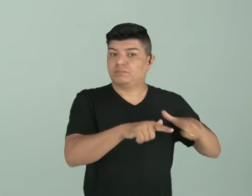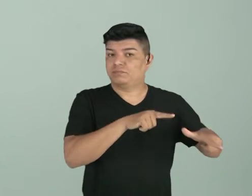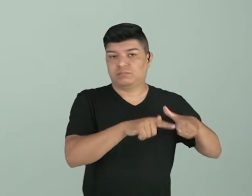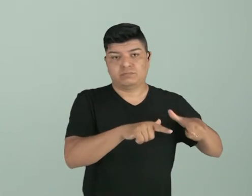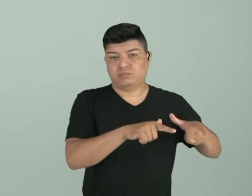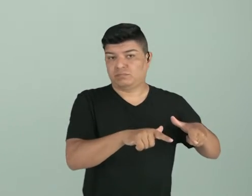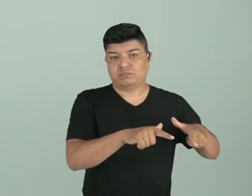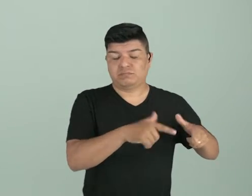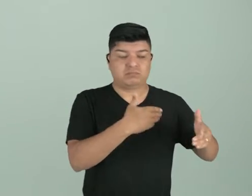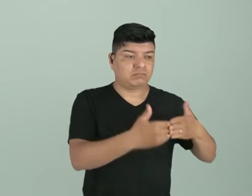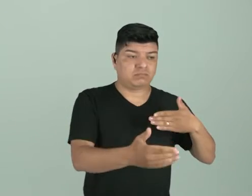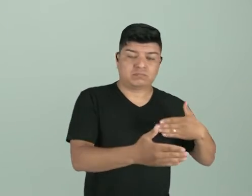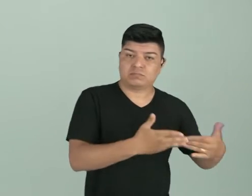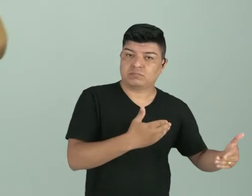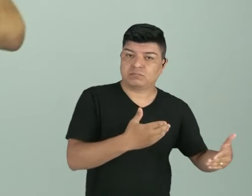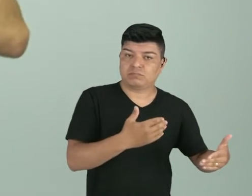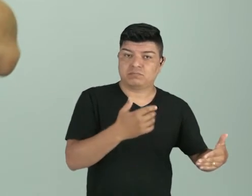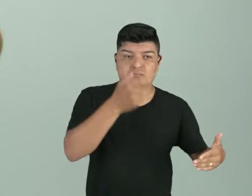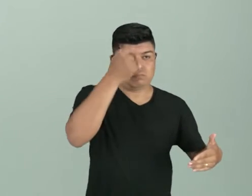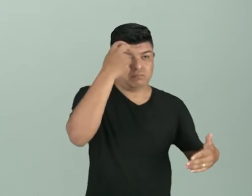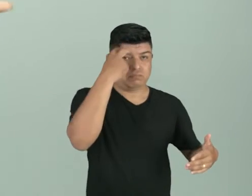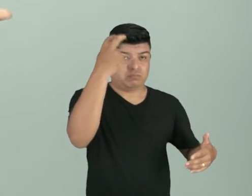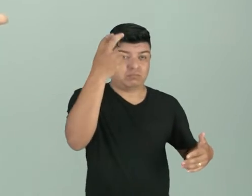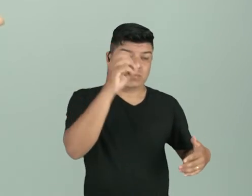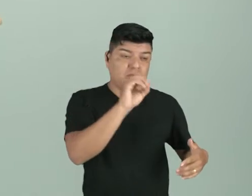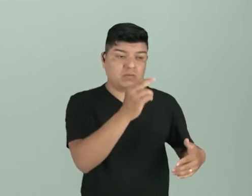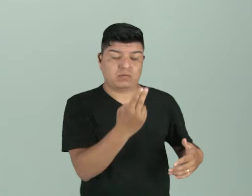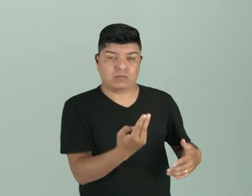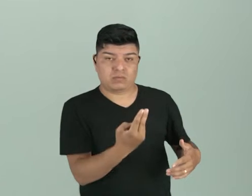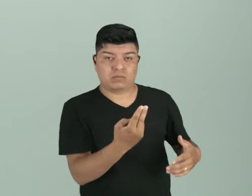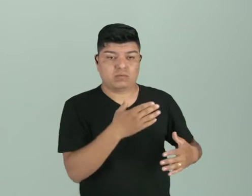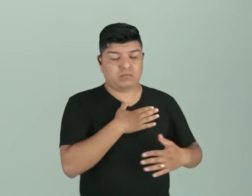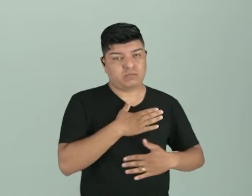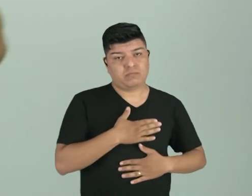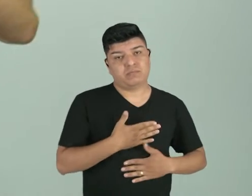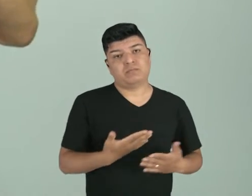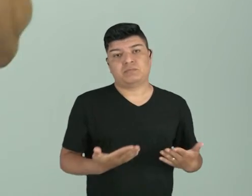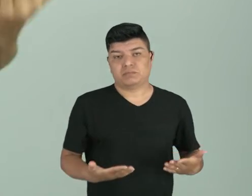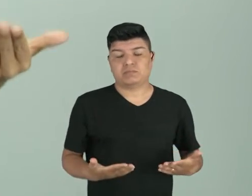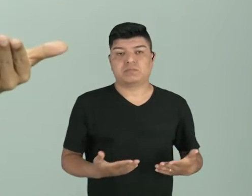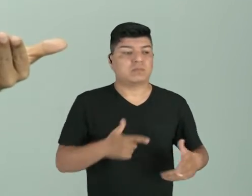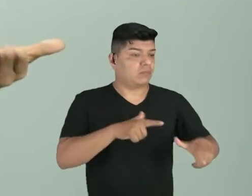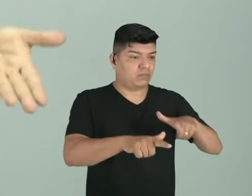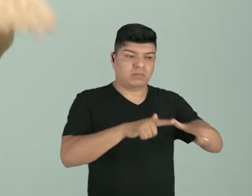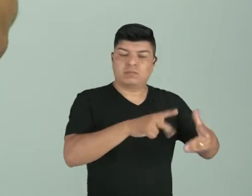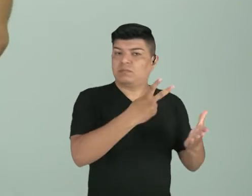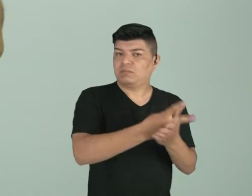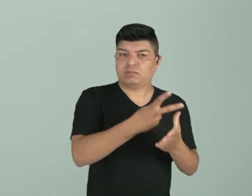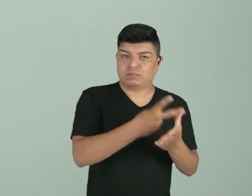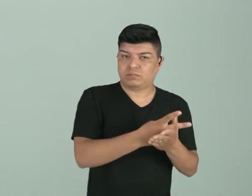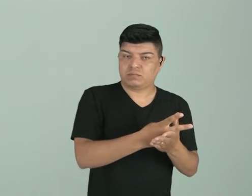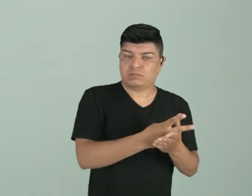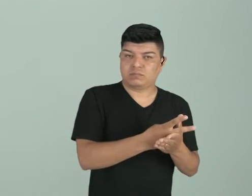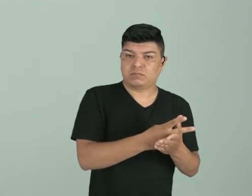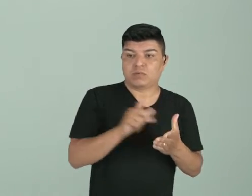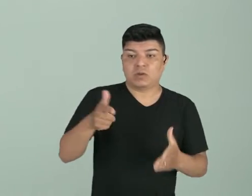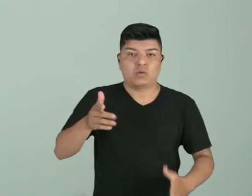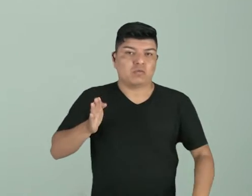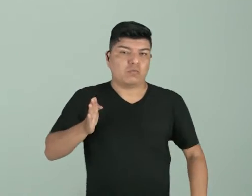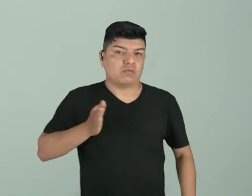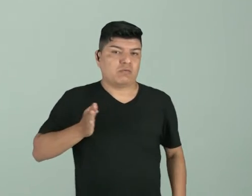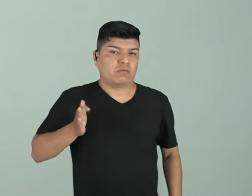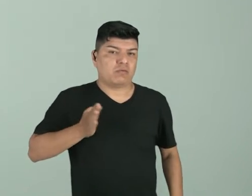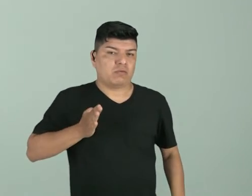trabalhar, seja a capacidade intelectual, seja a capacidade física. Ele trabalha e o